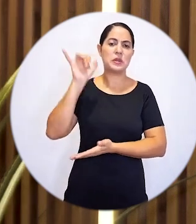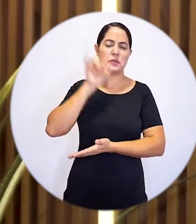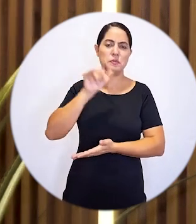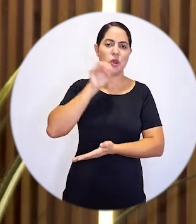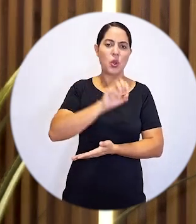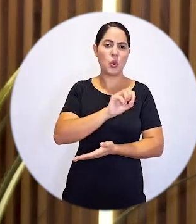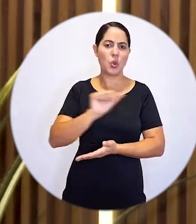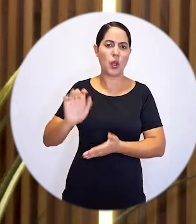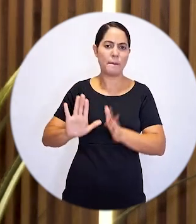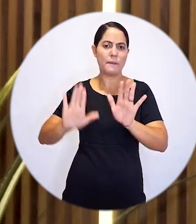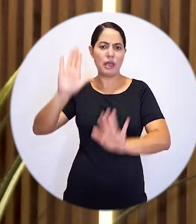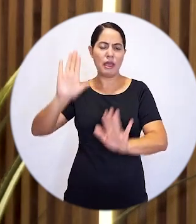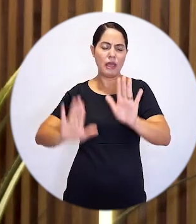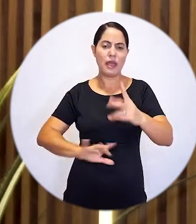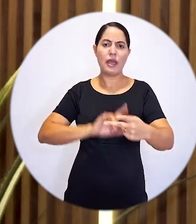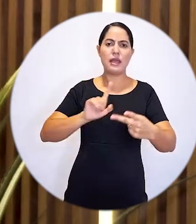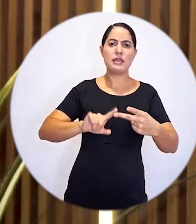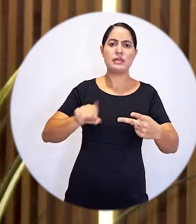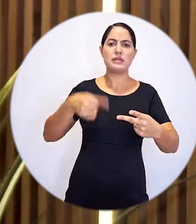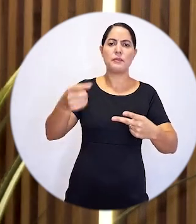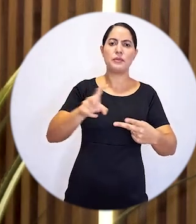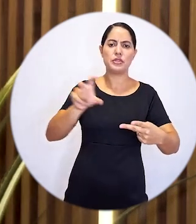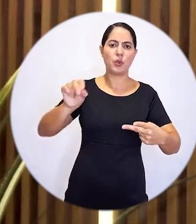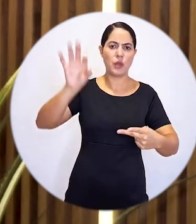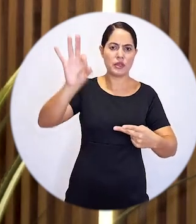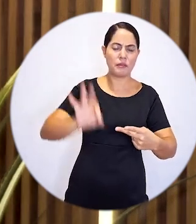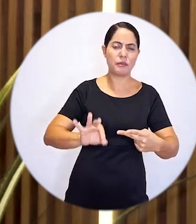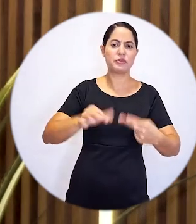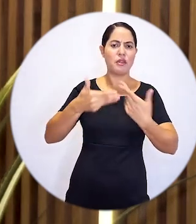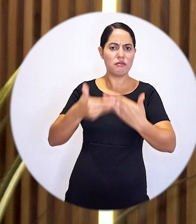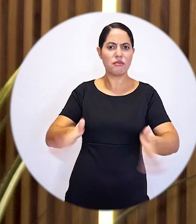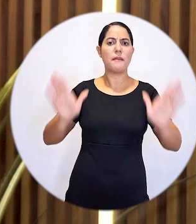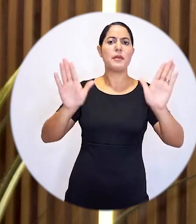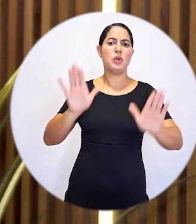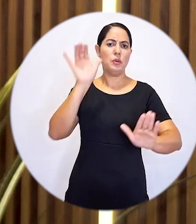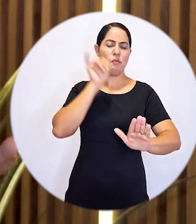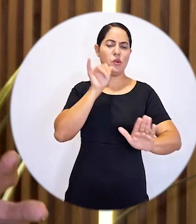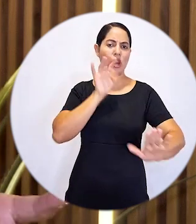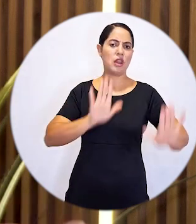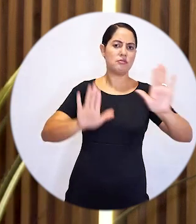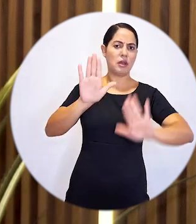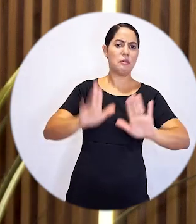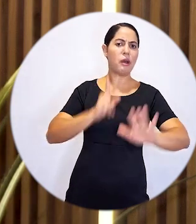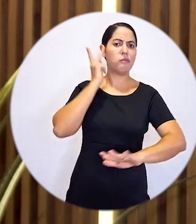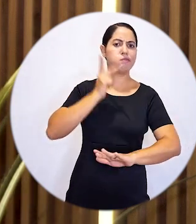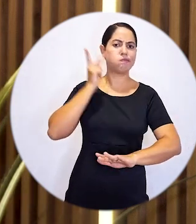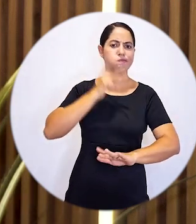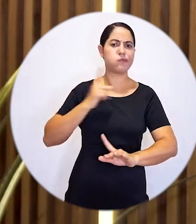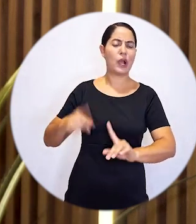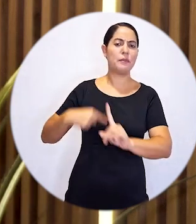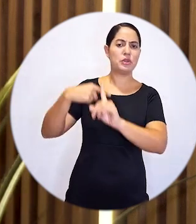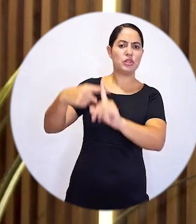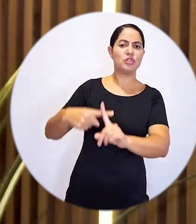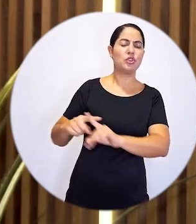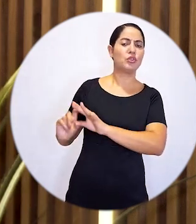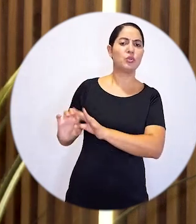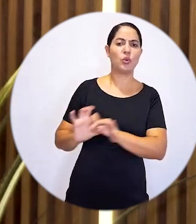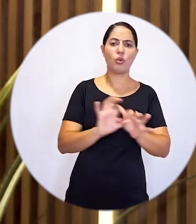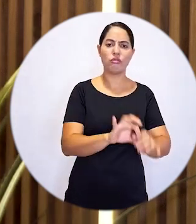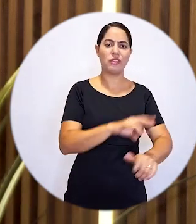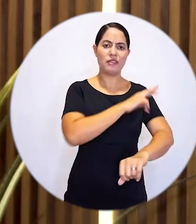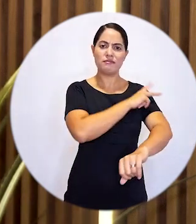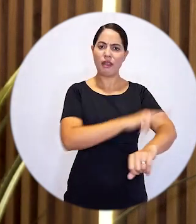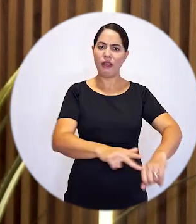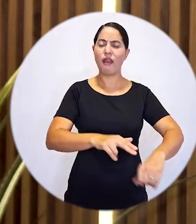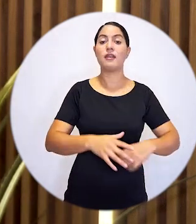nas eleições, passamos, então, para 50%, a abertura dos espaços e as políticas afirmativas em razão